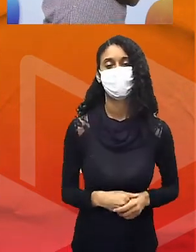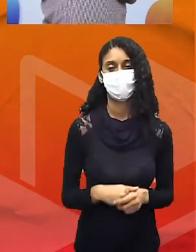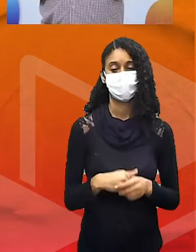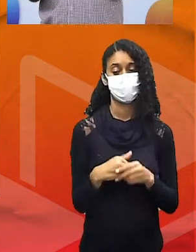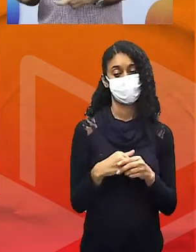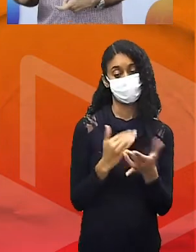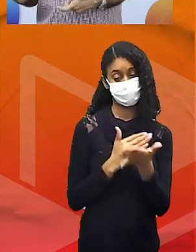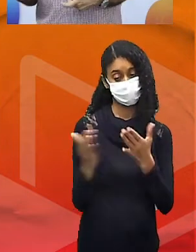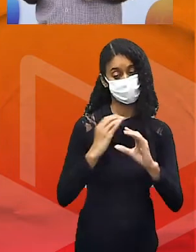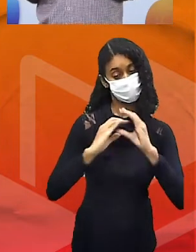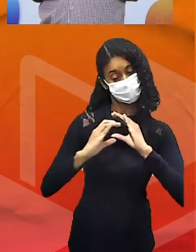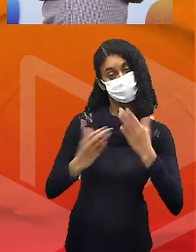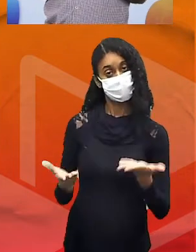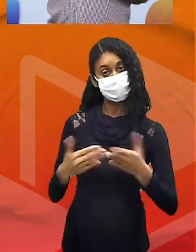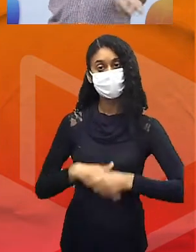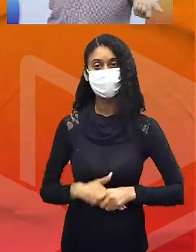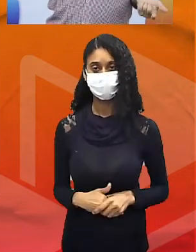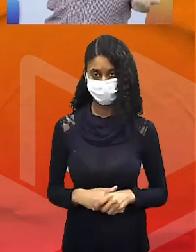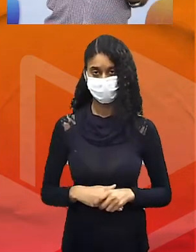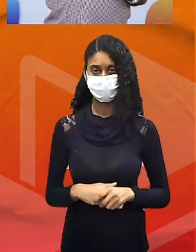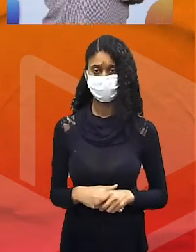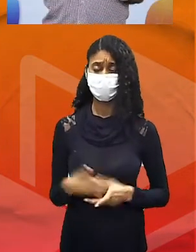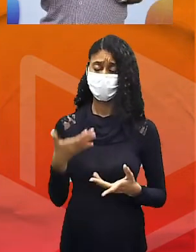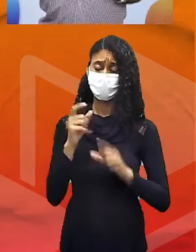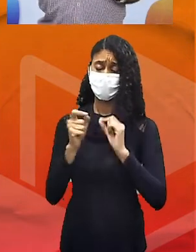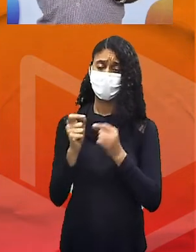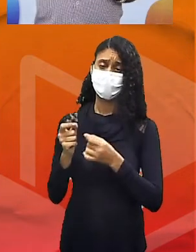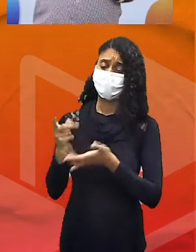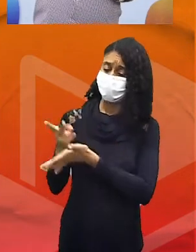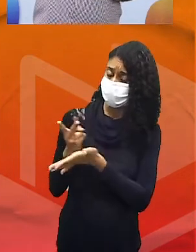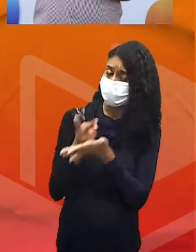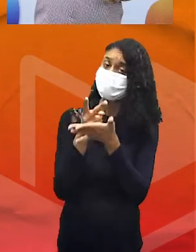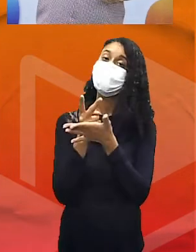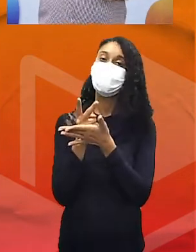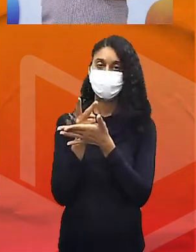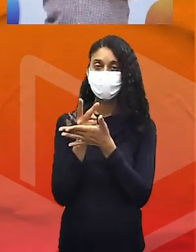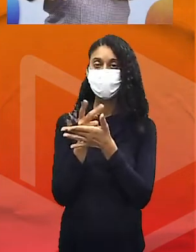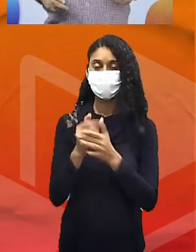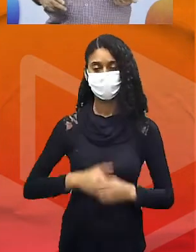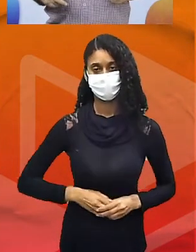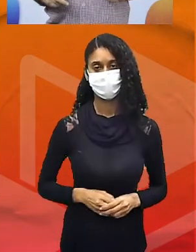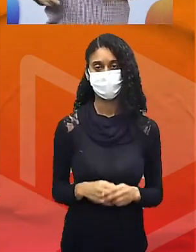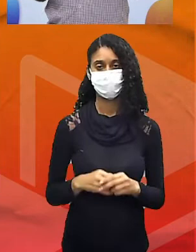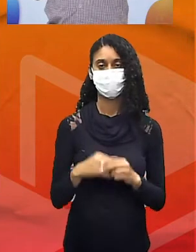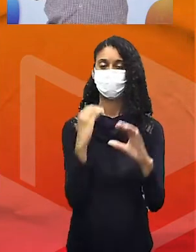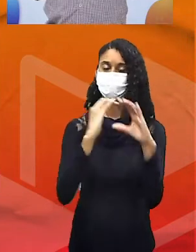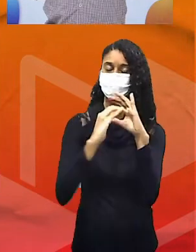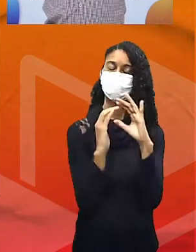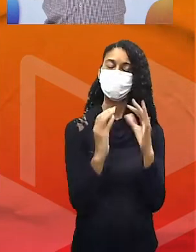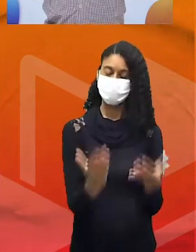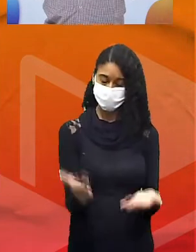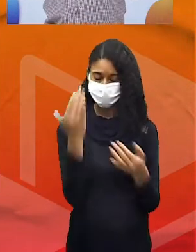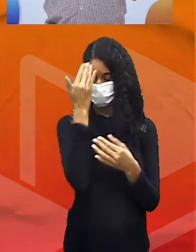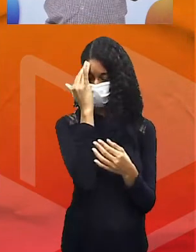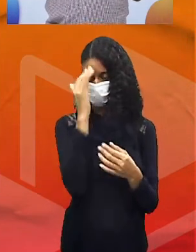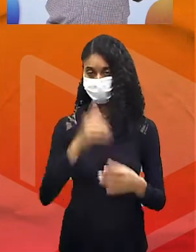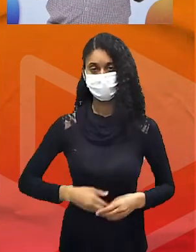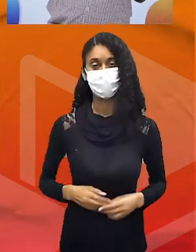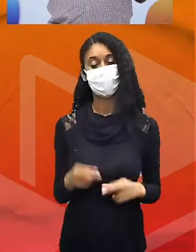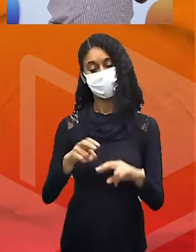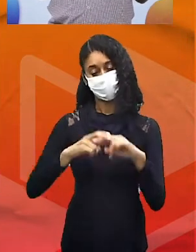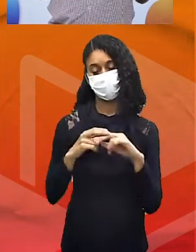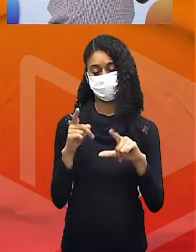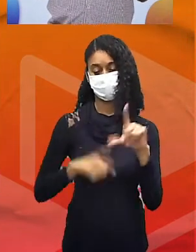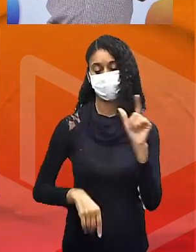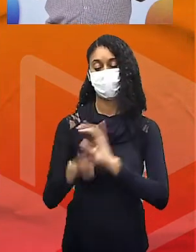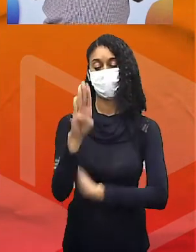quer iniciar uma conversação, ou quer dar prosseguimento a uma comunicação. Dá para entender? Por isso que é a letra